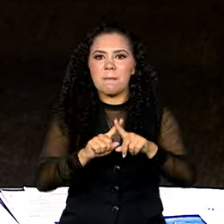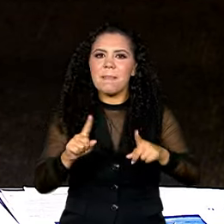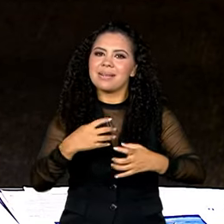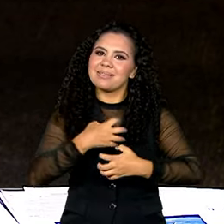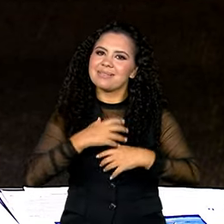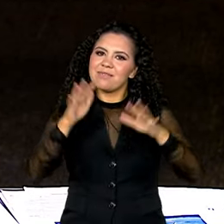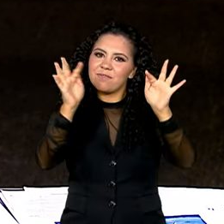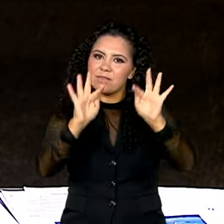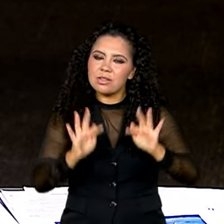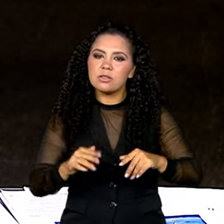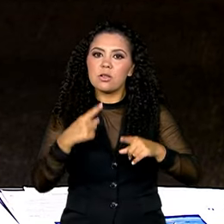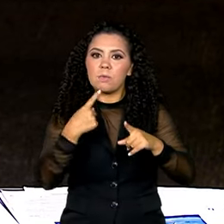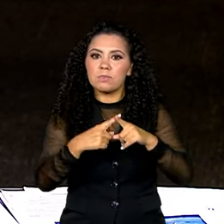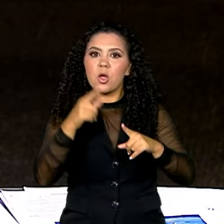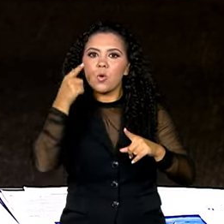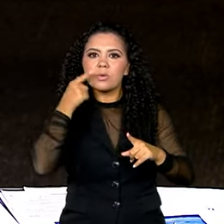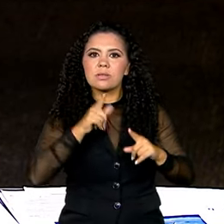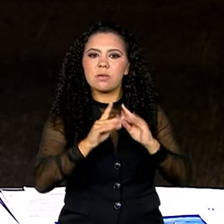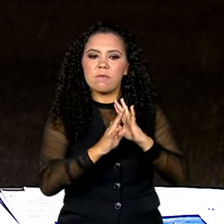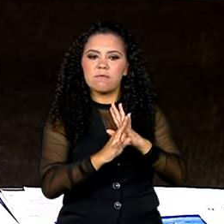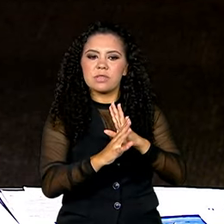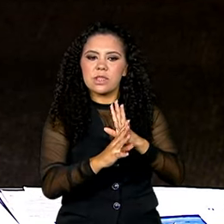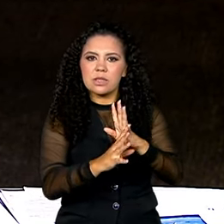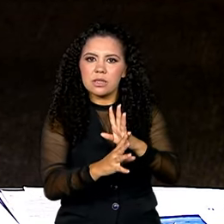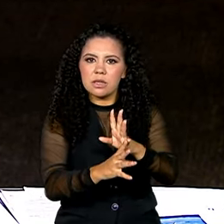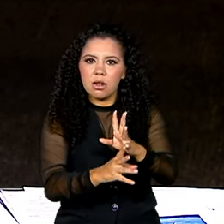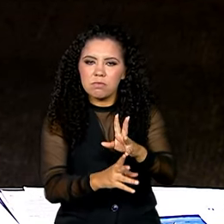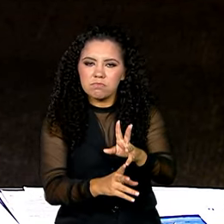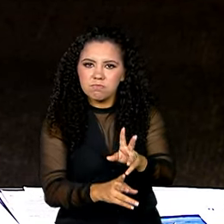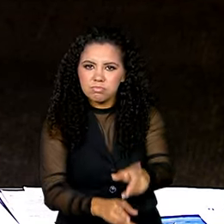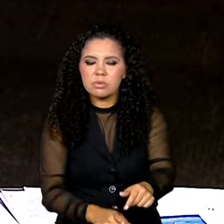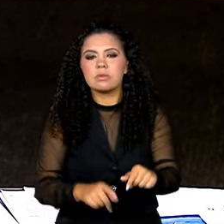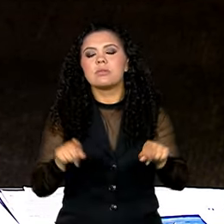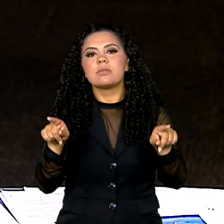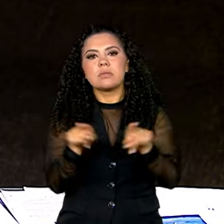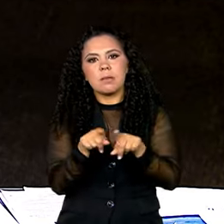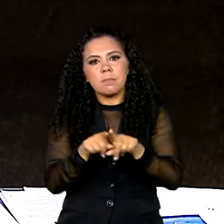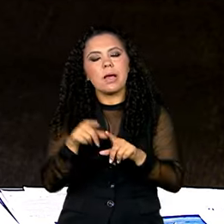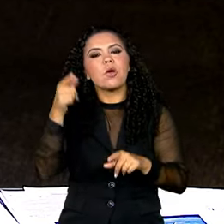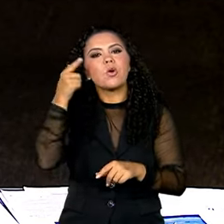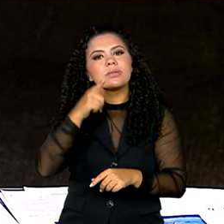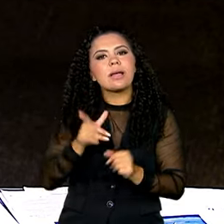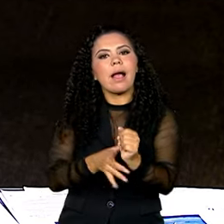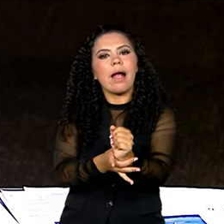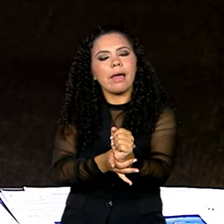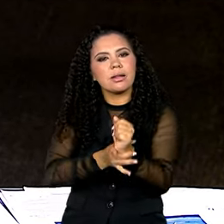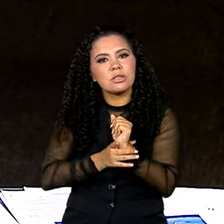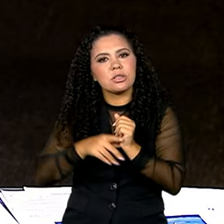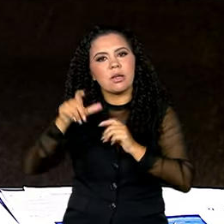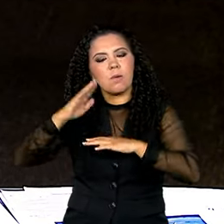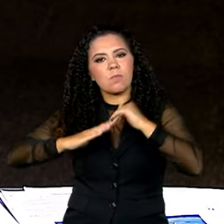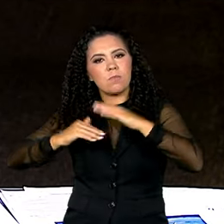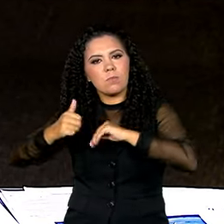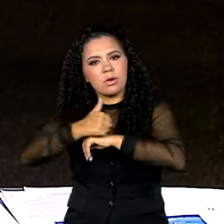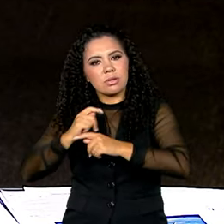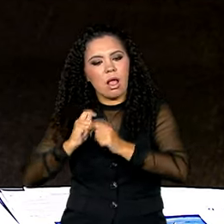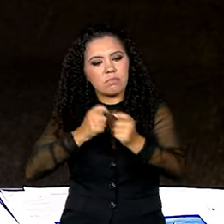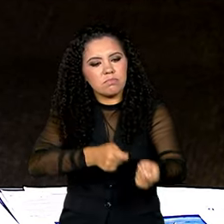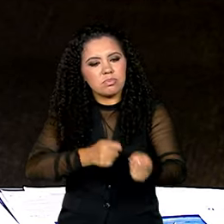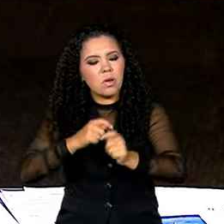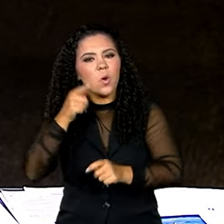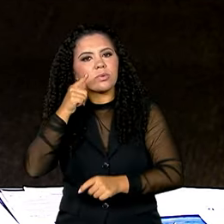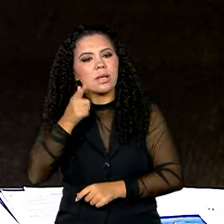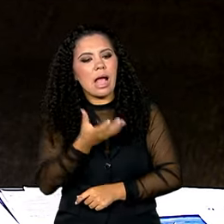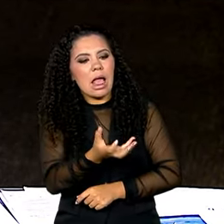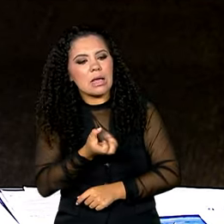ter zerado essa fila, e isso permite que o pescador possa receber o seu seguro defeso, os seus benefícios, que ele possa ter o